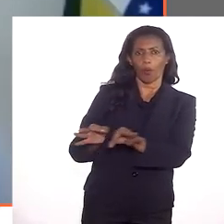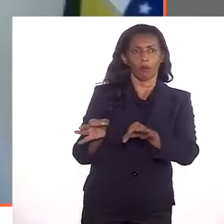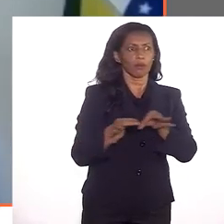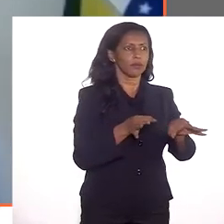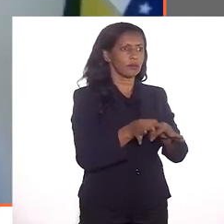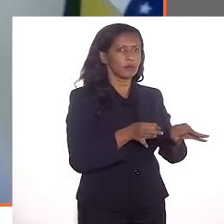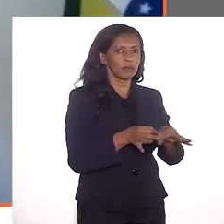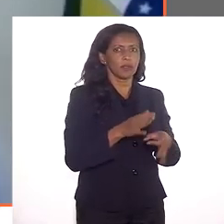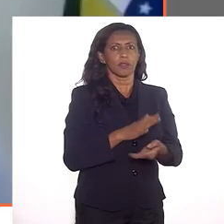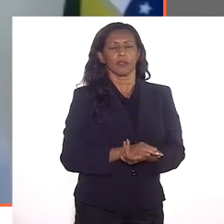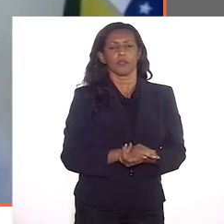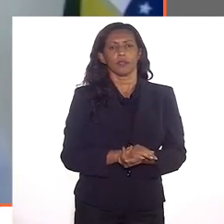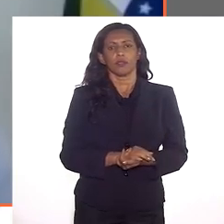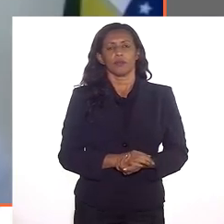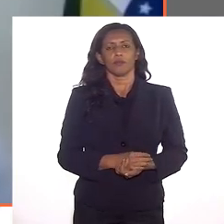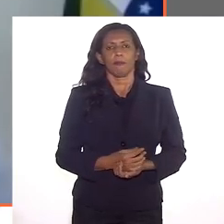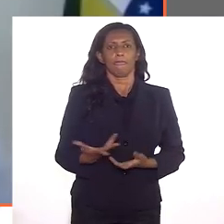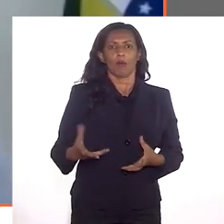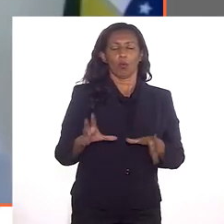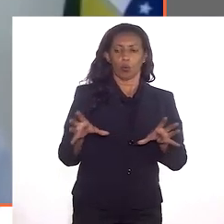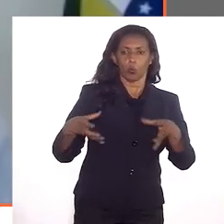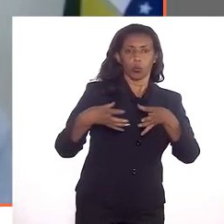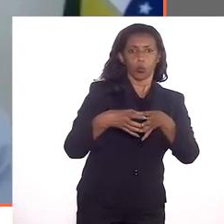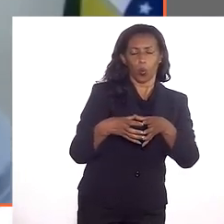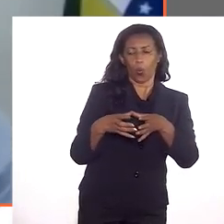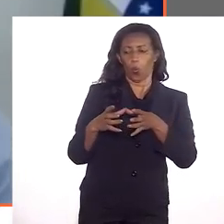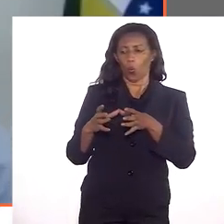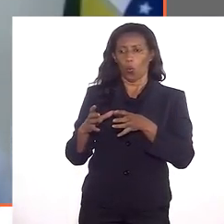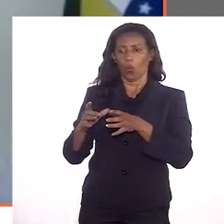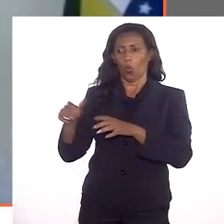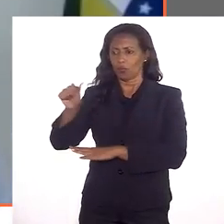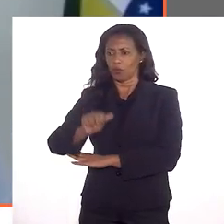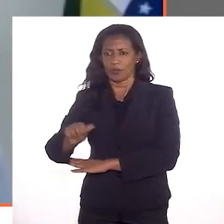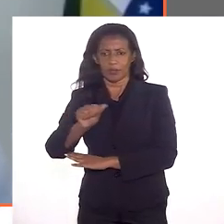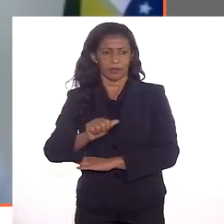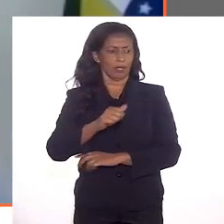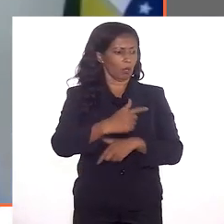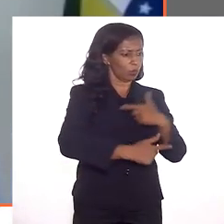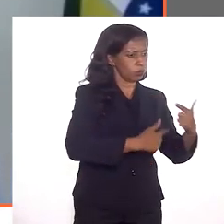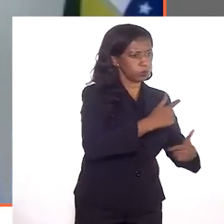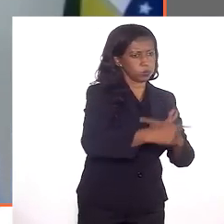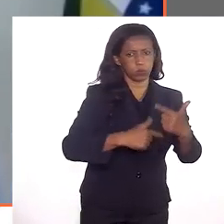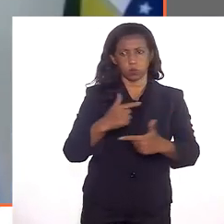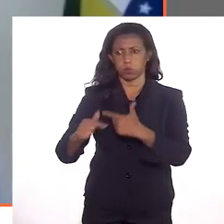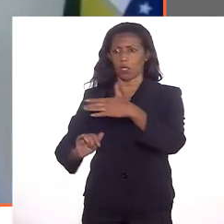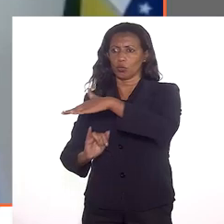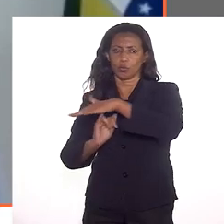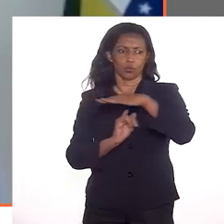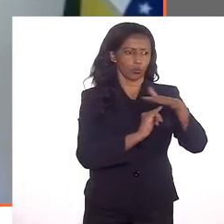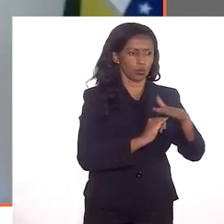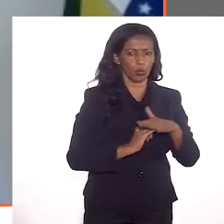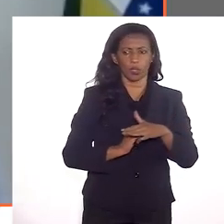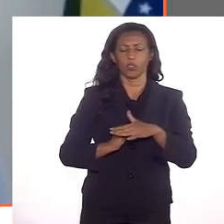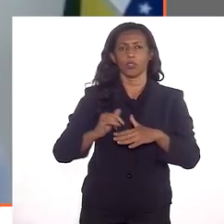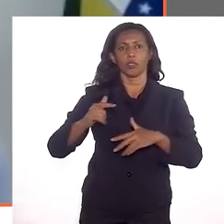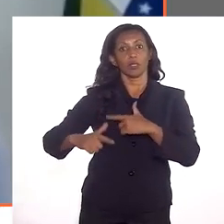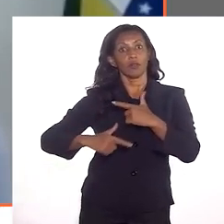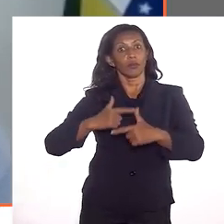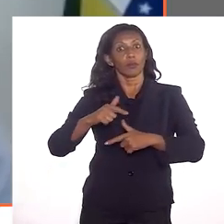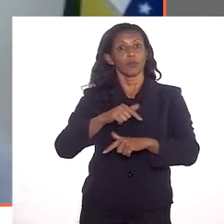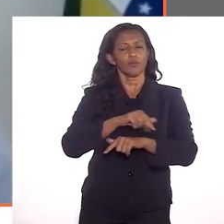que organizar, digamos, coletivos locais, associações, enfim, entidades dos